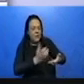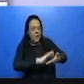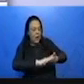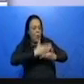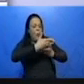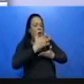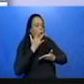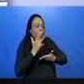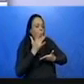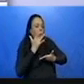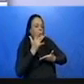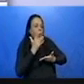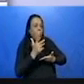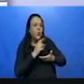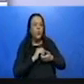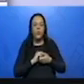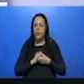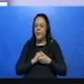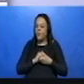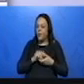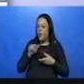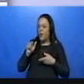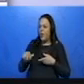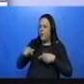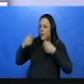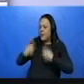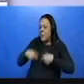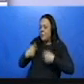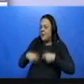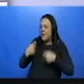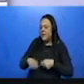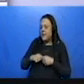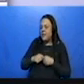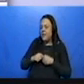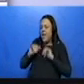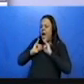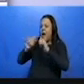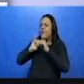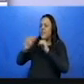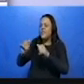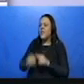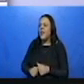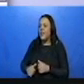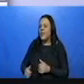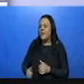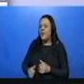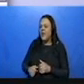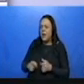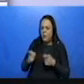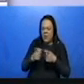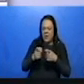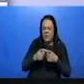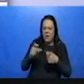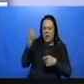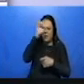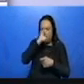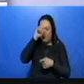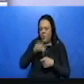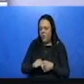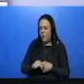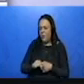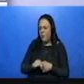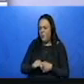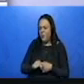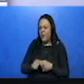Jim... E aí você precisa denunciá-los para aquele médico idiota. Ele e eu, nós fazemos parte da tripulação do